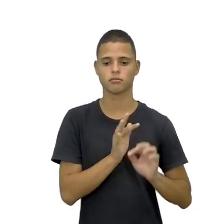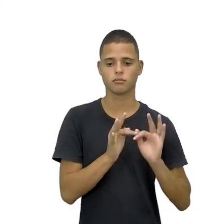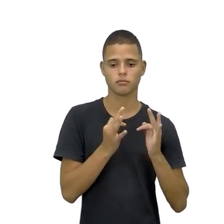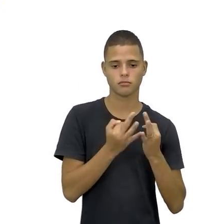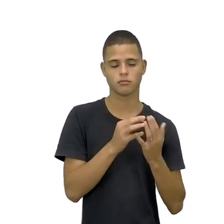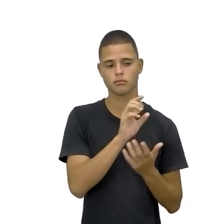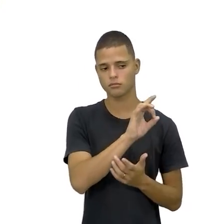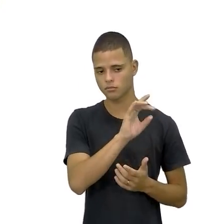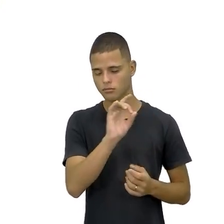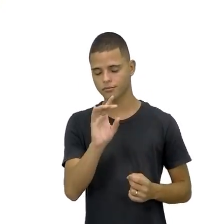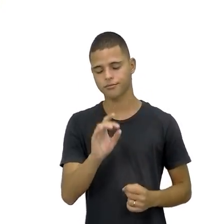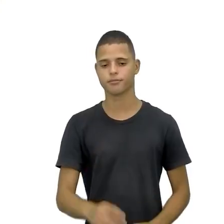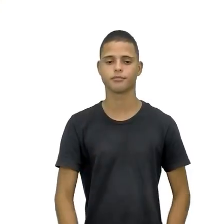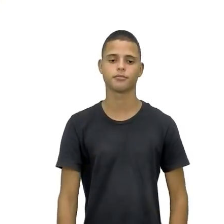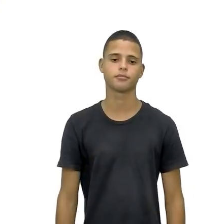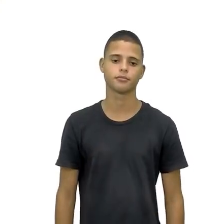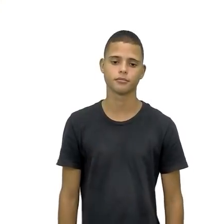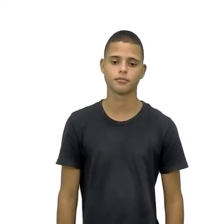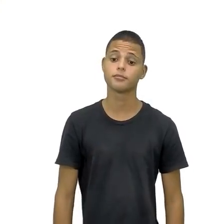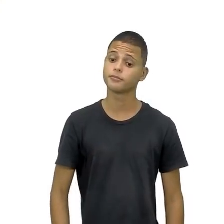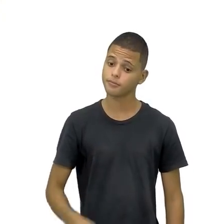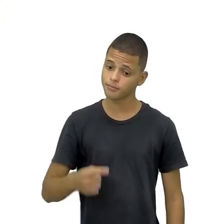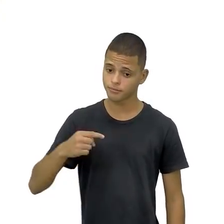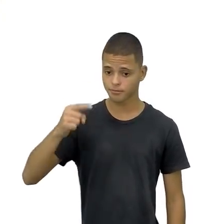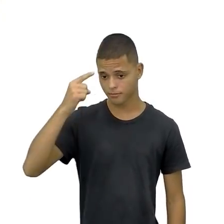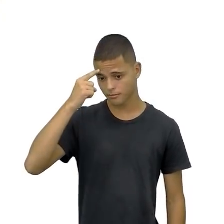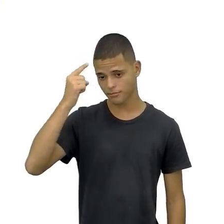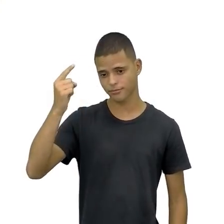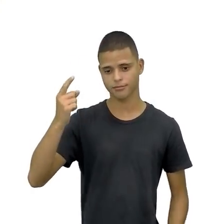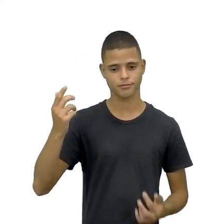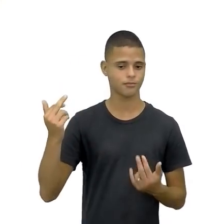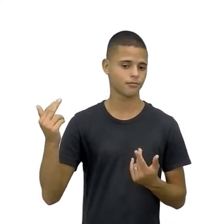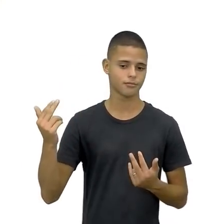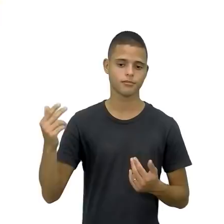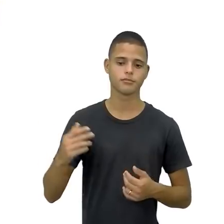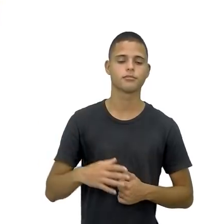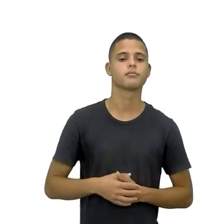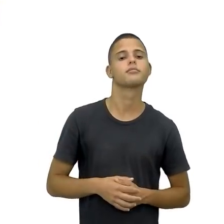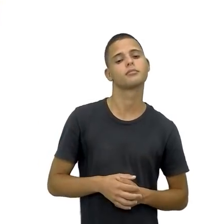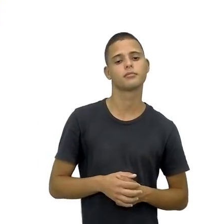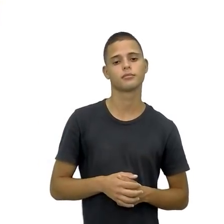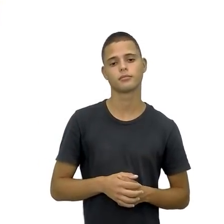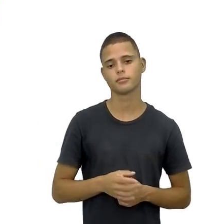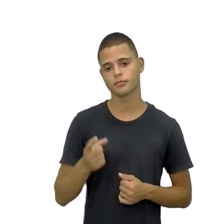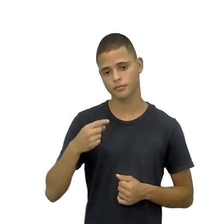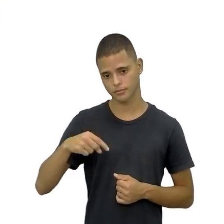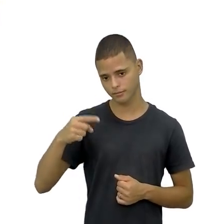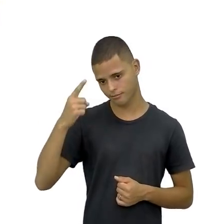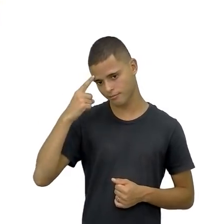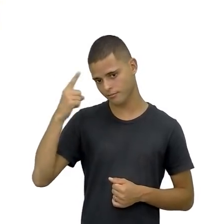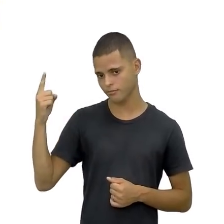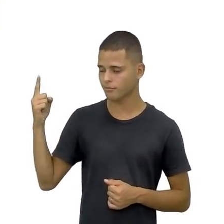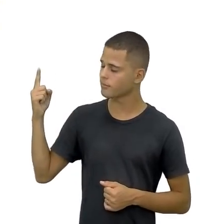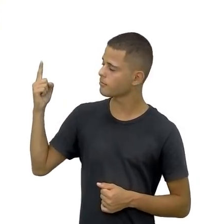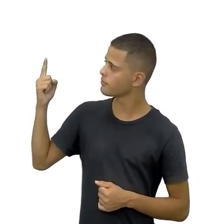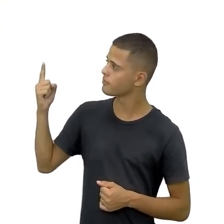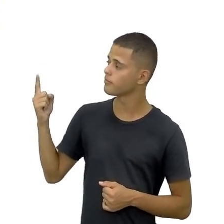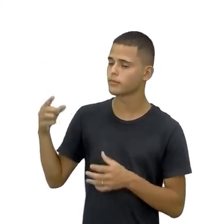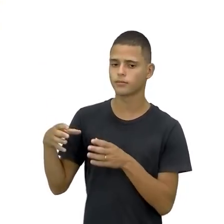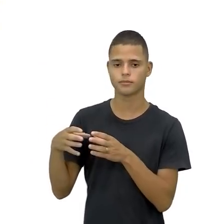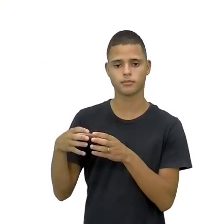familiares, né? Então, sempre pensando nessa ideia é muito importante. Quando nós pensamos de mesma turma, obviamente que os